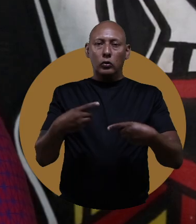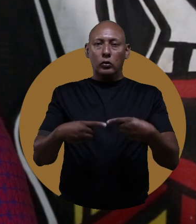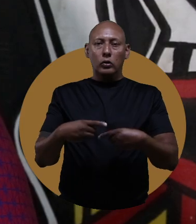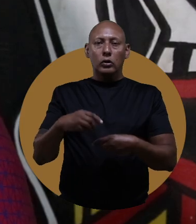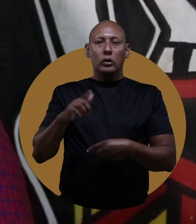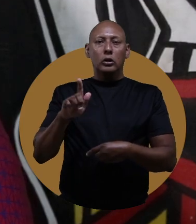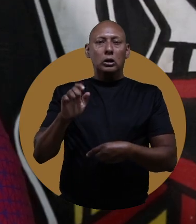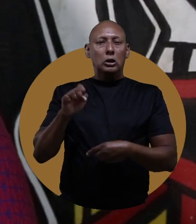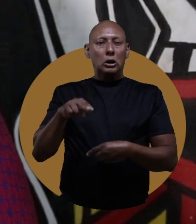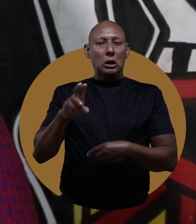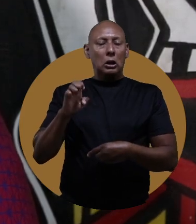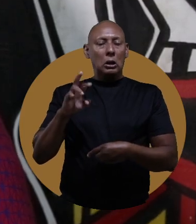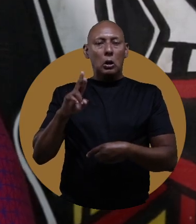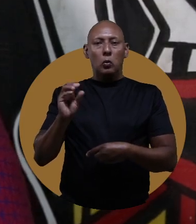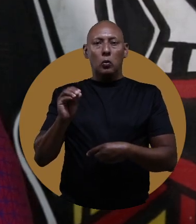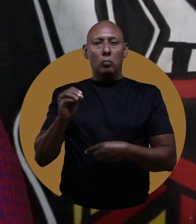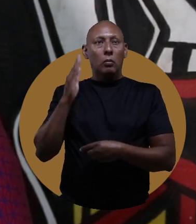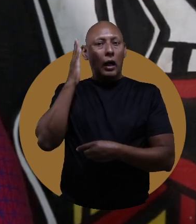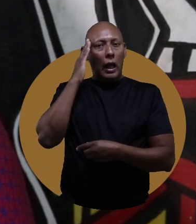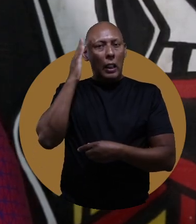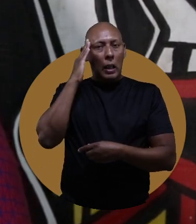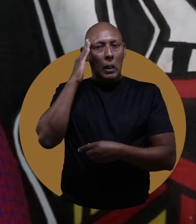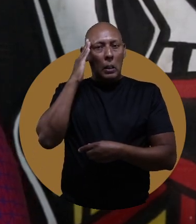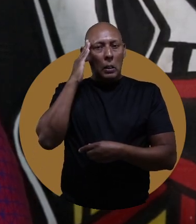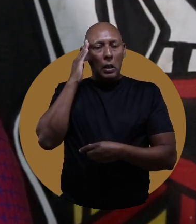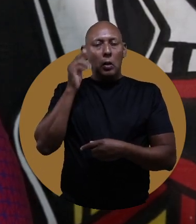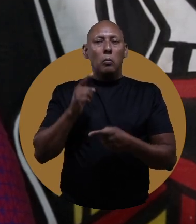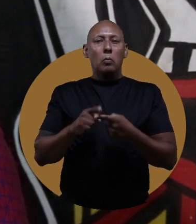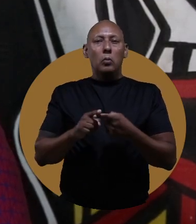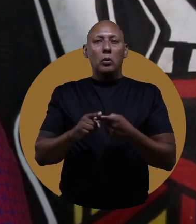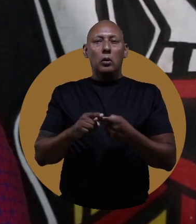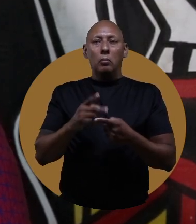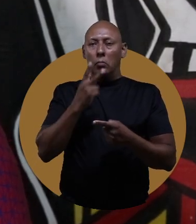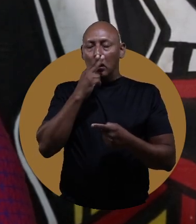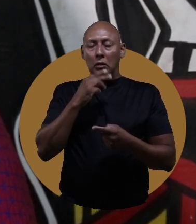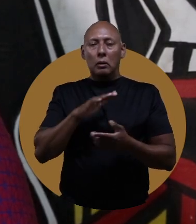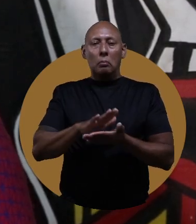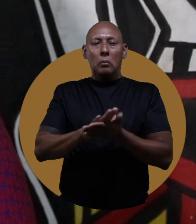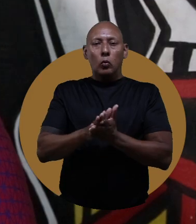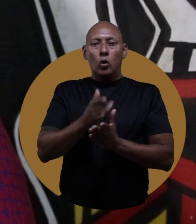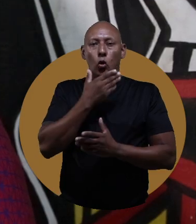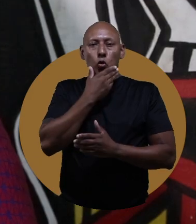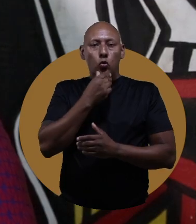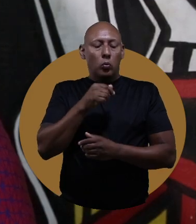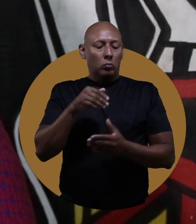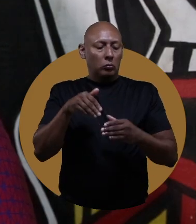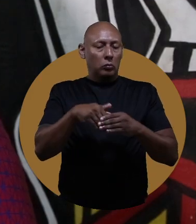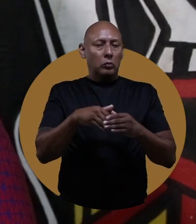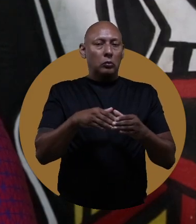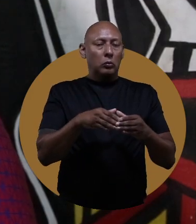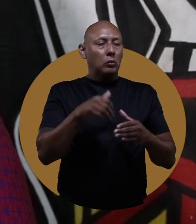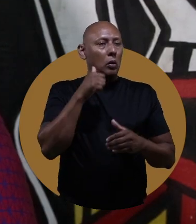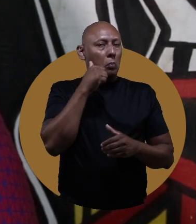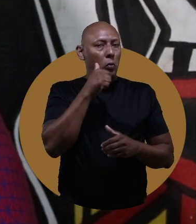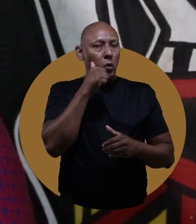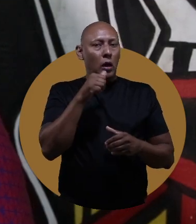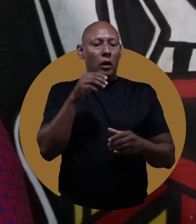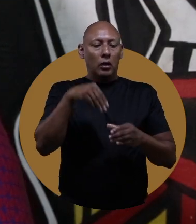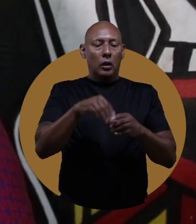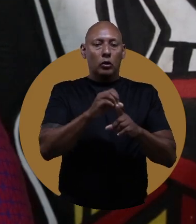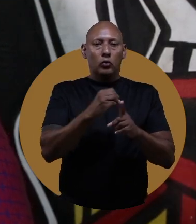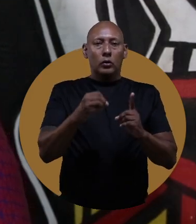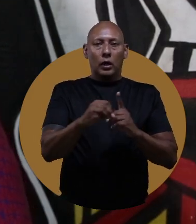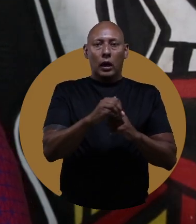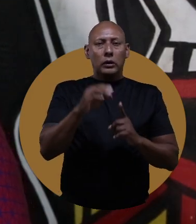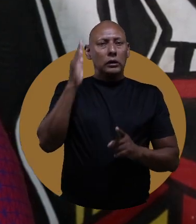de gênero, até para entender, né, o machismo também estrutural que existe na nossa sociedade, né?